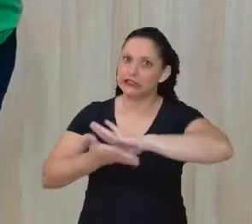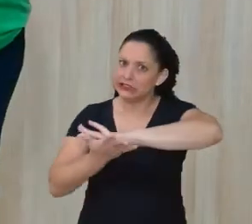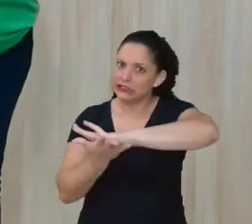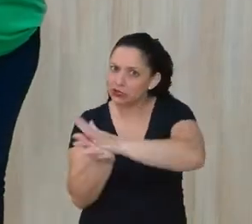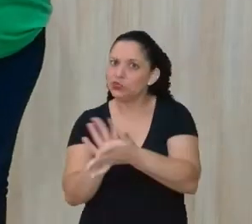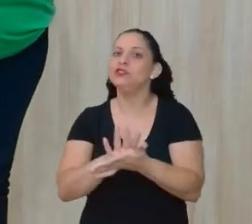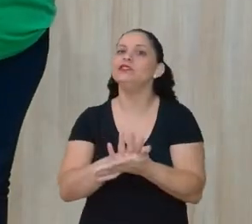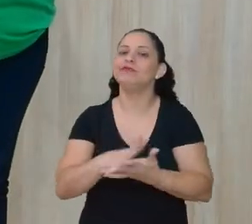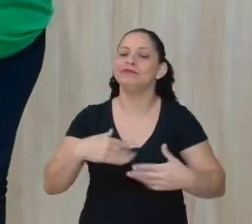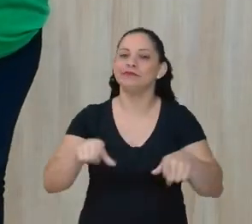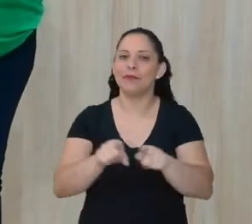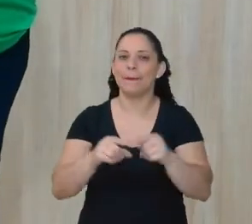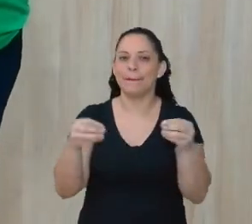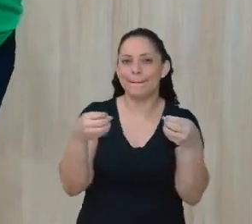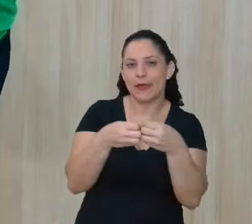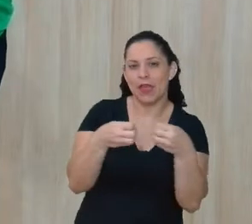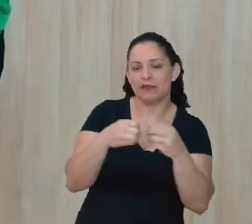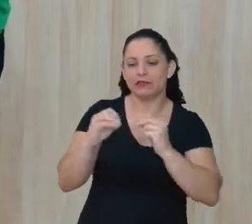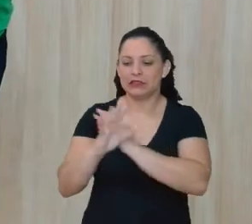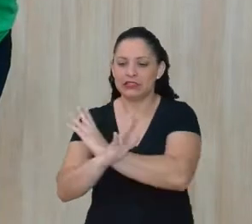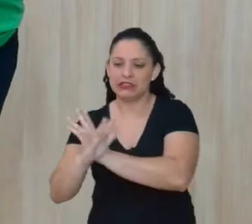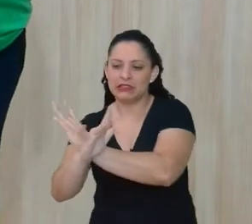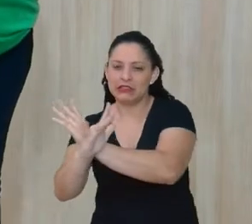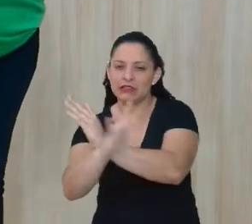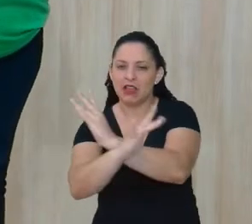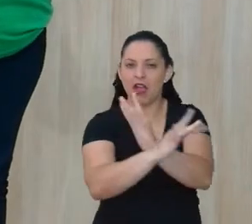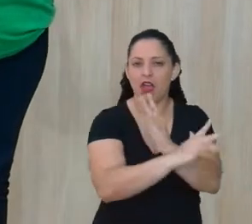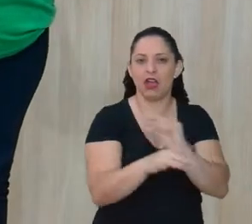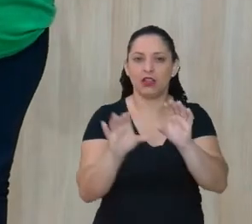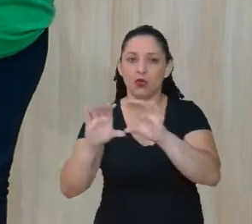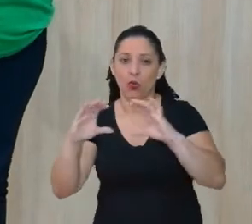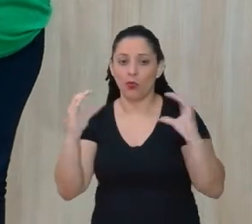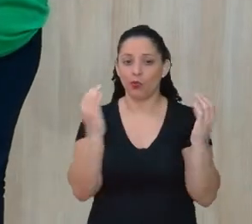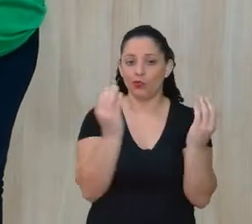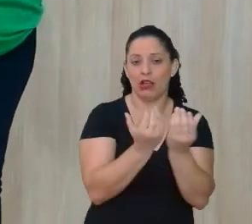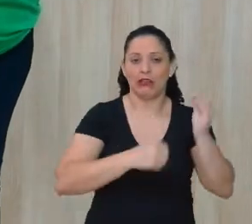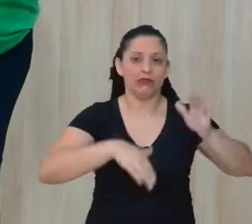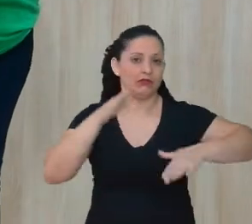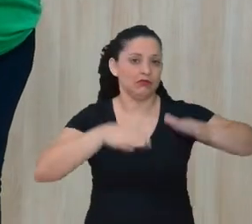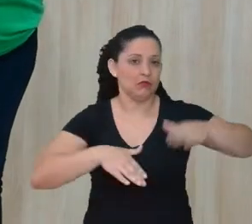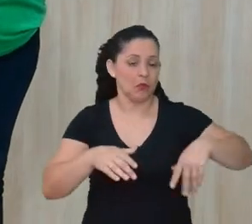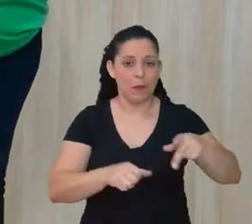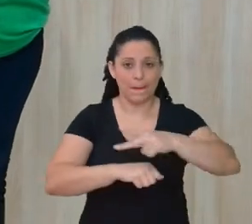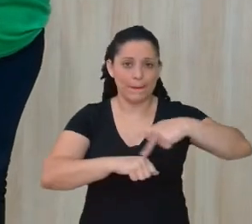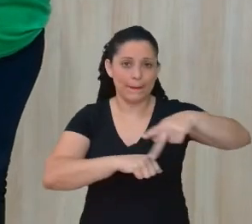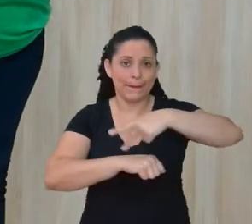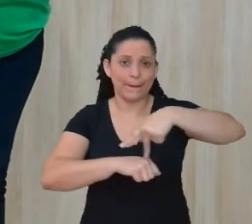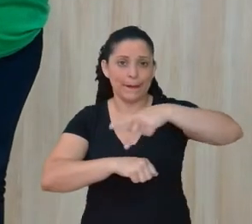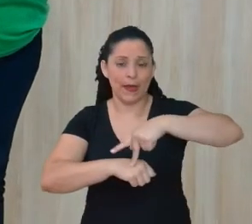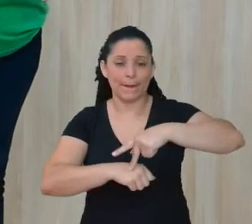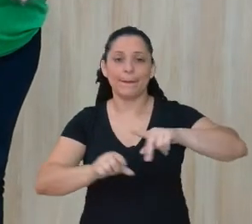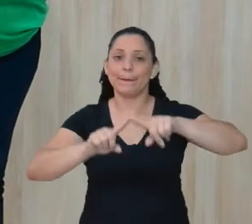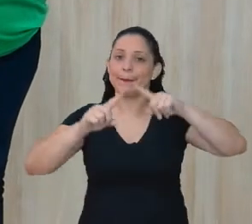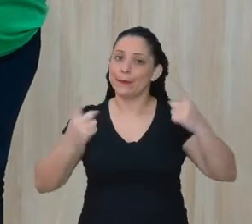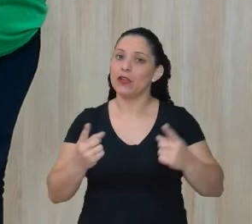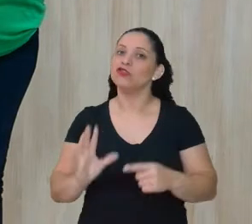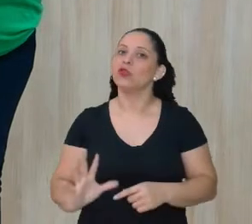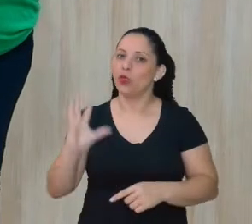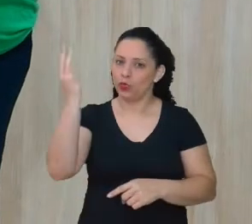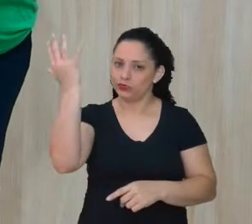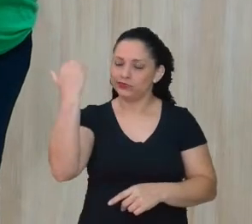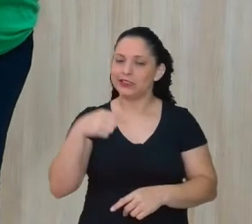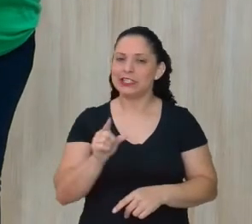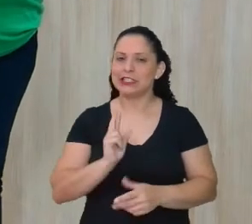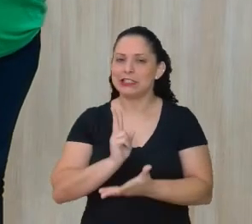entorno ali de cidades, de comunidades, né? Independente do país que seja, mas é importante ficar